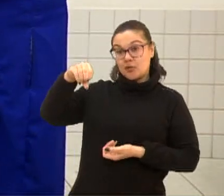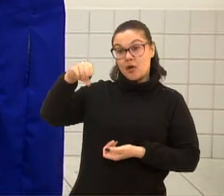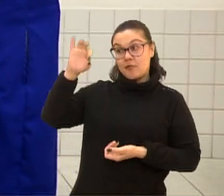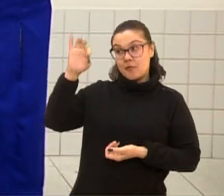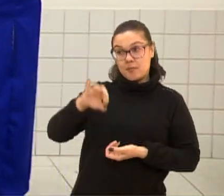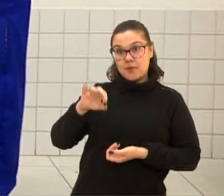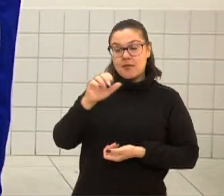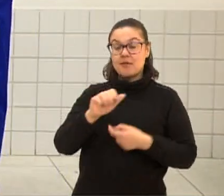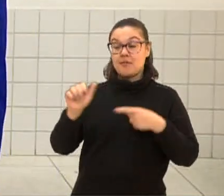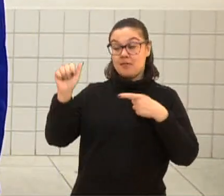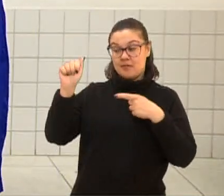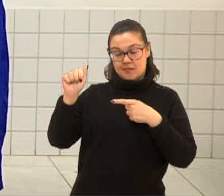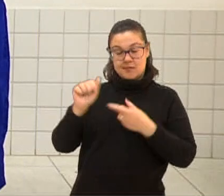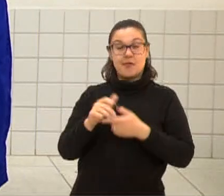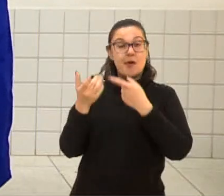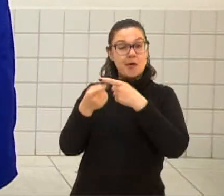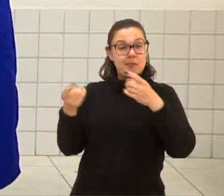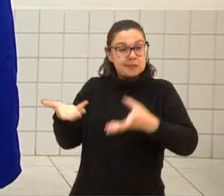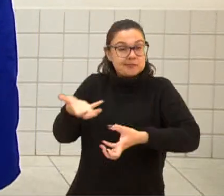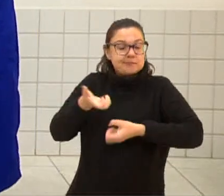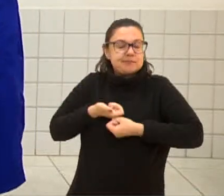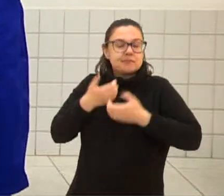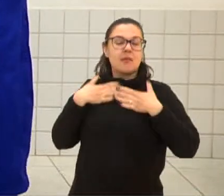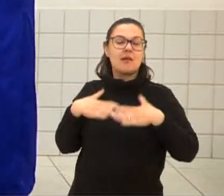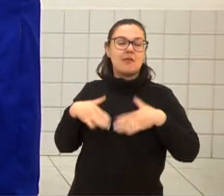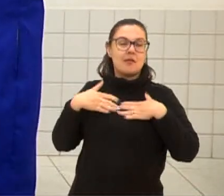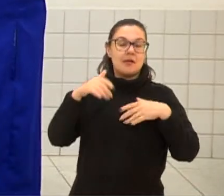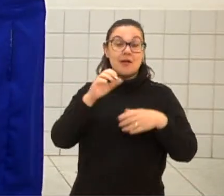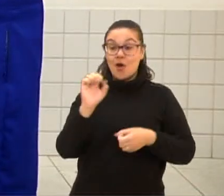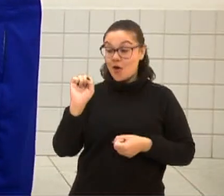9% diz que é a letra A, que a música traz tranquilidade.